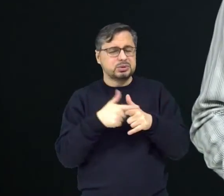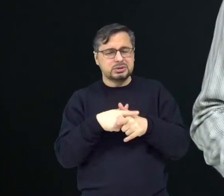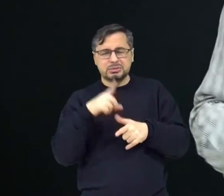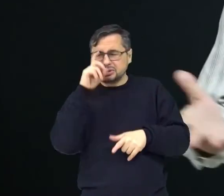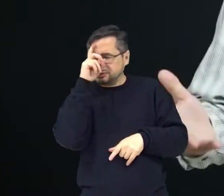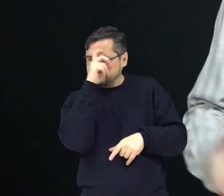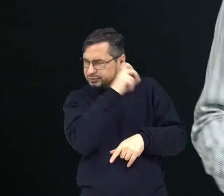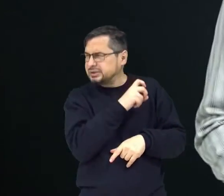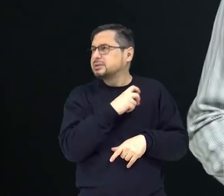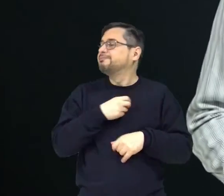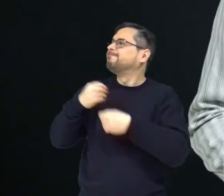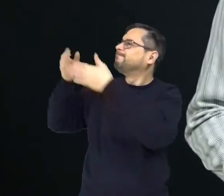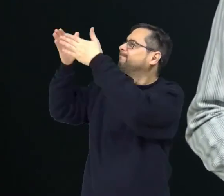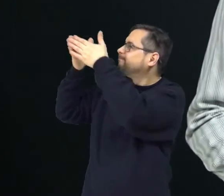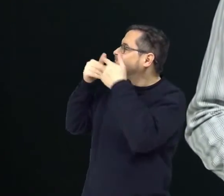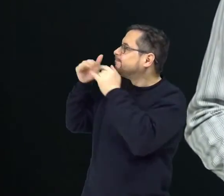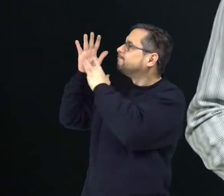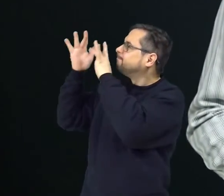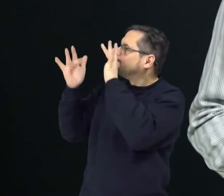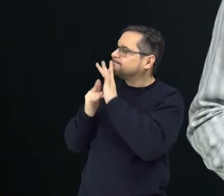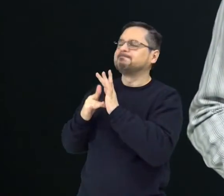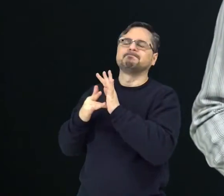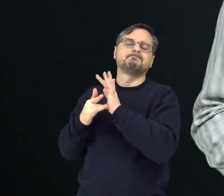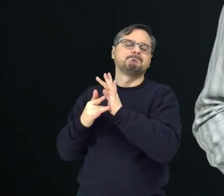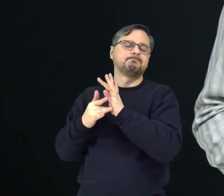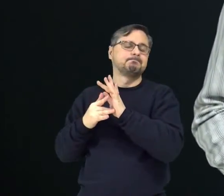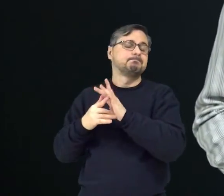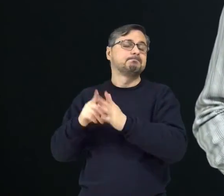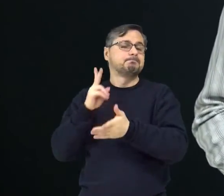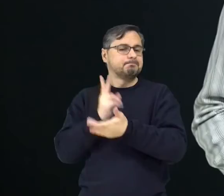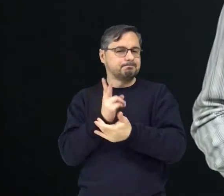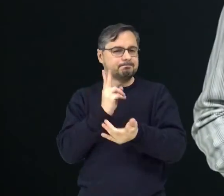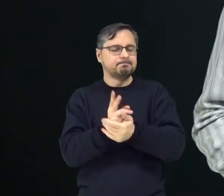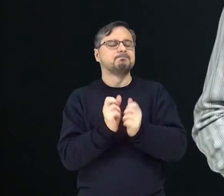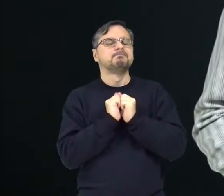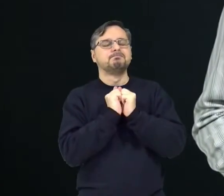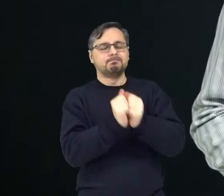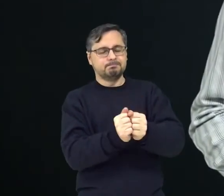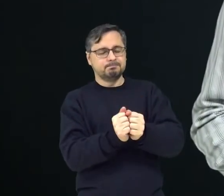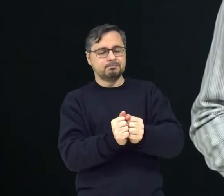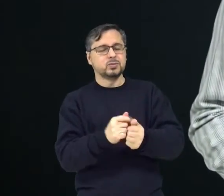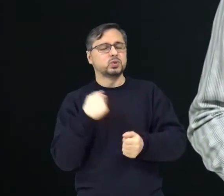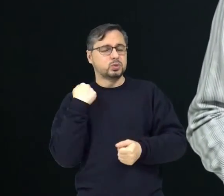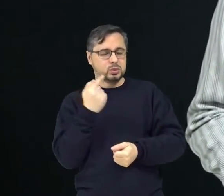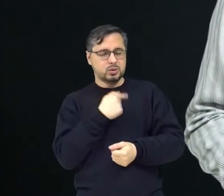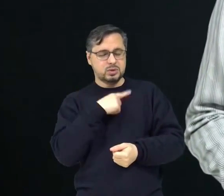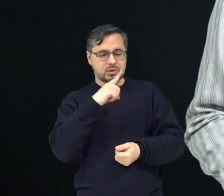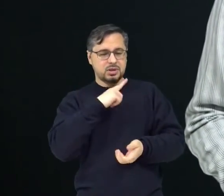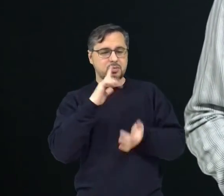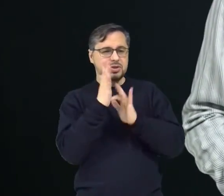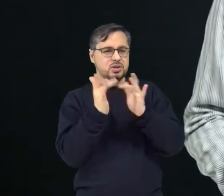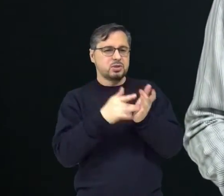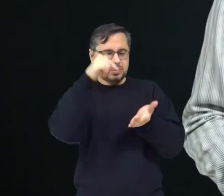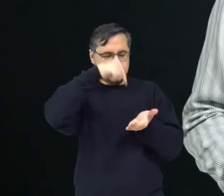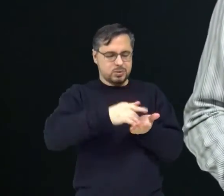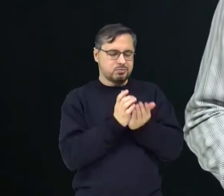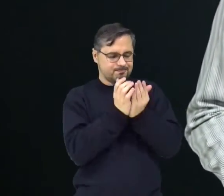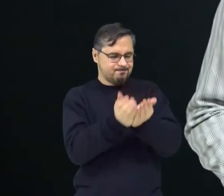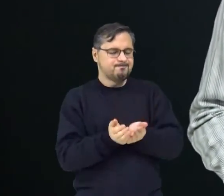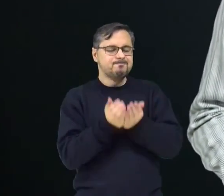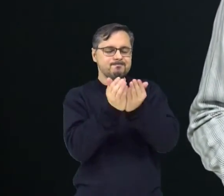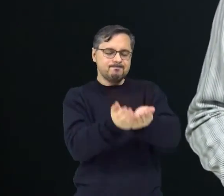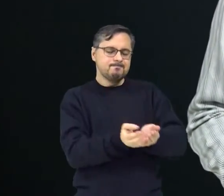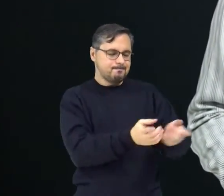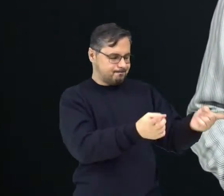de Jesus, fale com Ele. E Ele certamente estará presente, porque temos Jesus no barco, e a tempestade que se levanta,